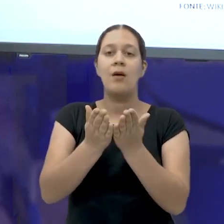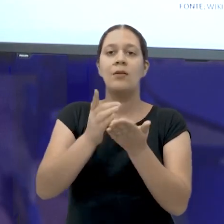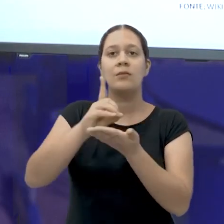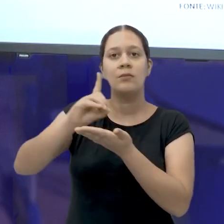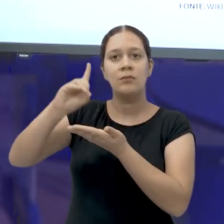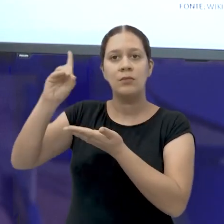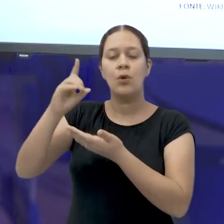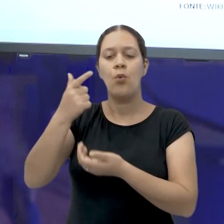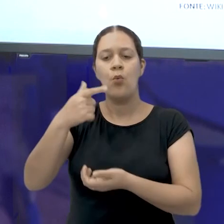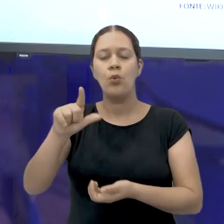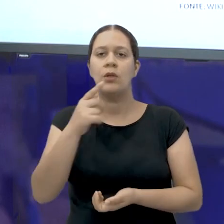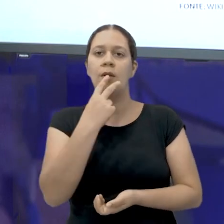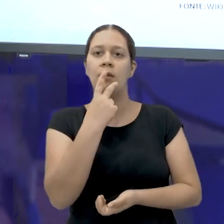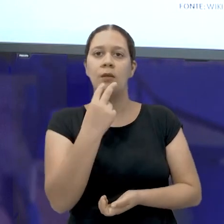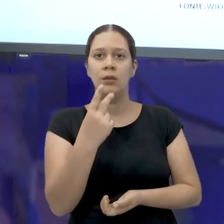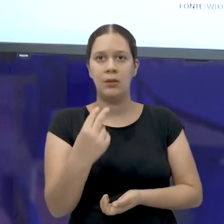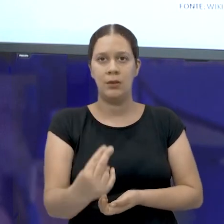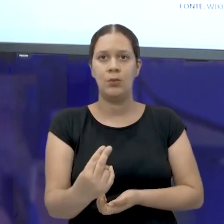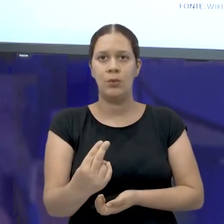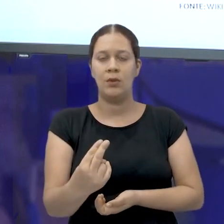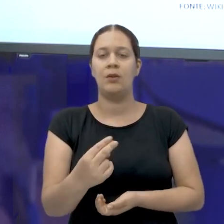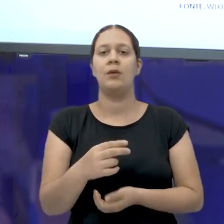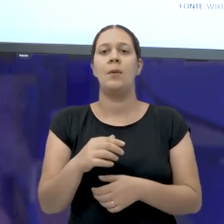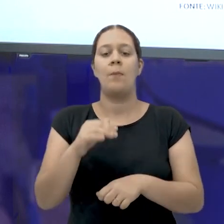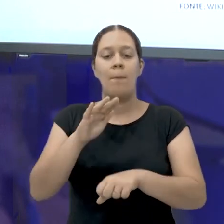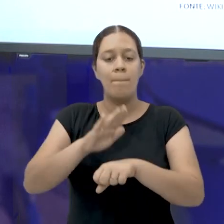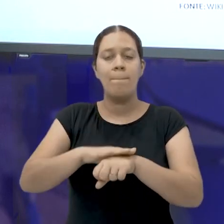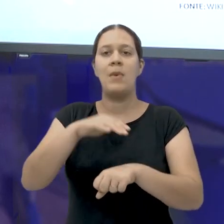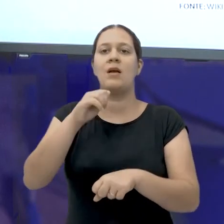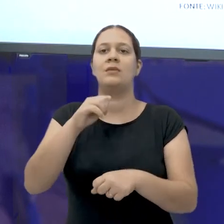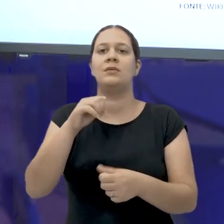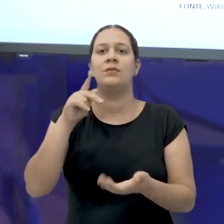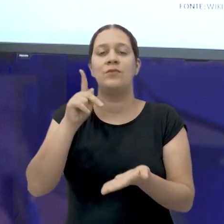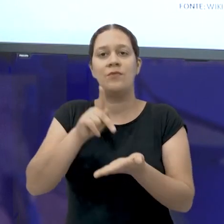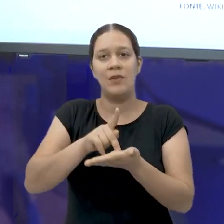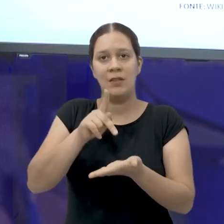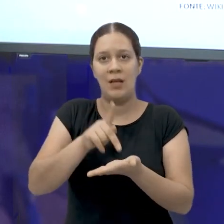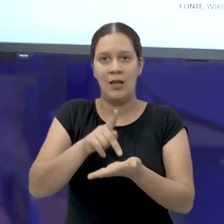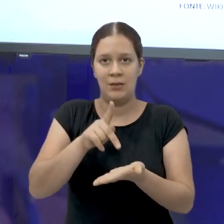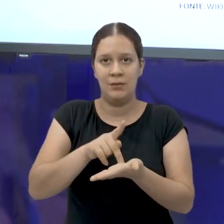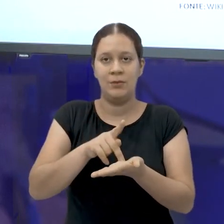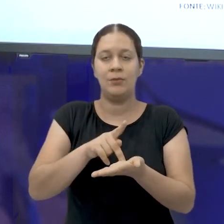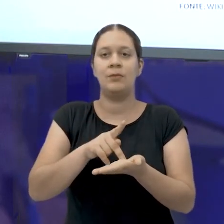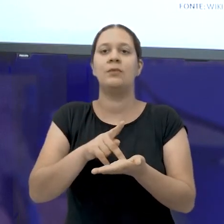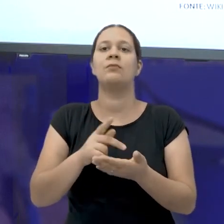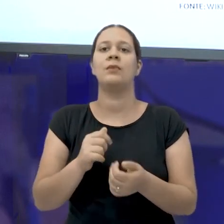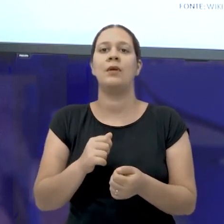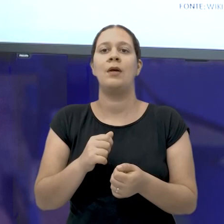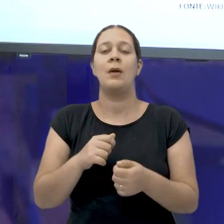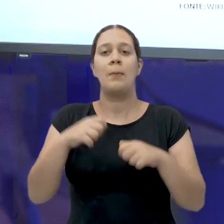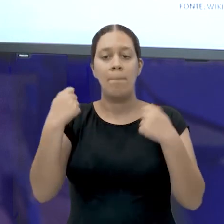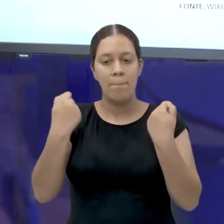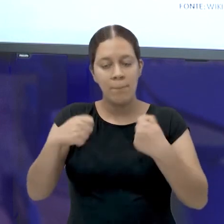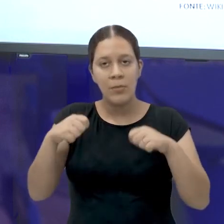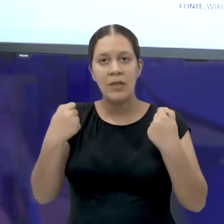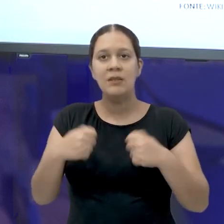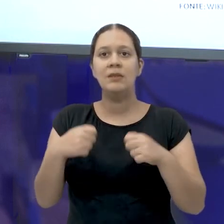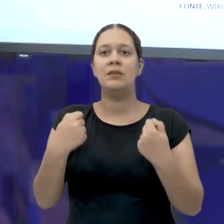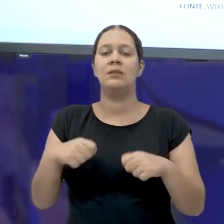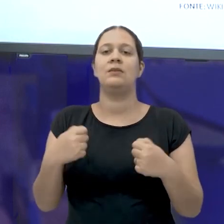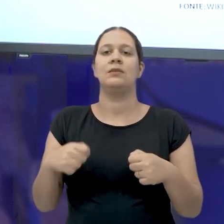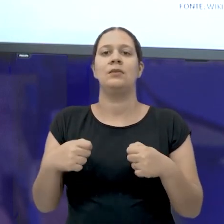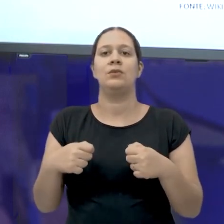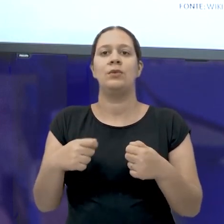também outros idiomas, para se aproximar com mais verdade, digamos assim, ou com mais propriedade do